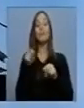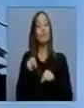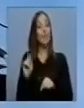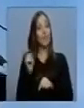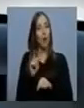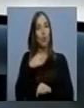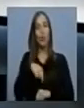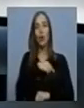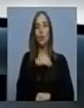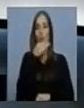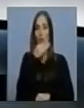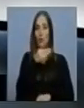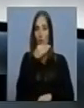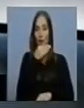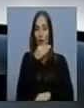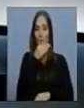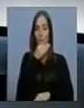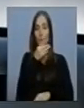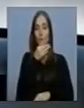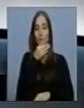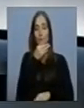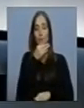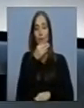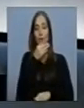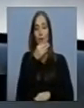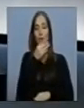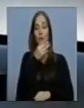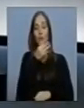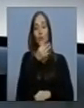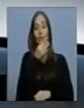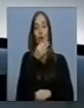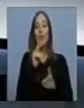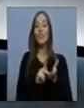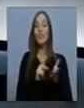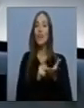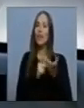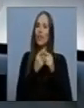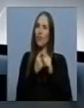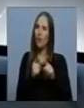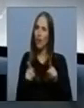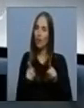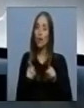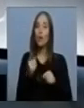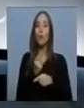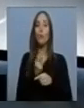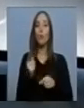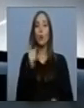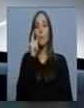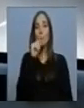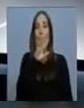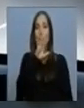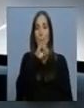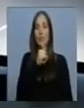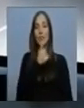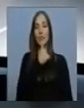do dono de uma técnica diferente no sentido em que os pais se bem